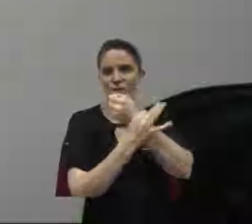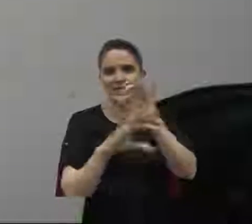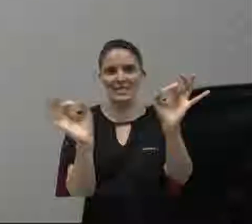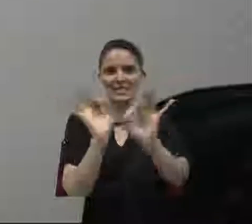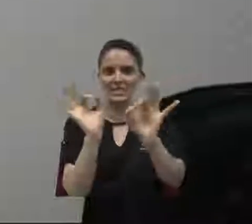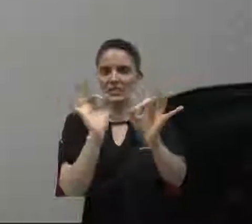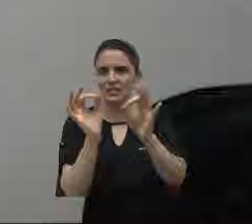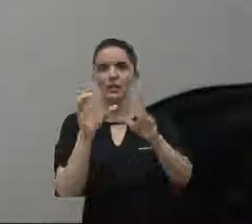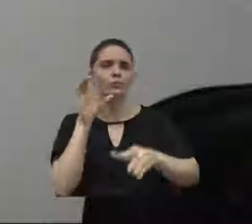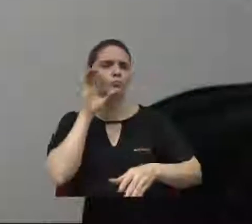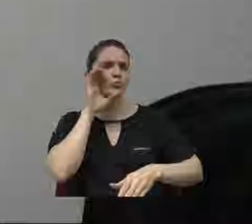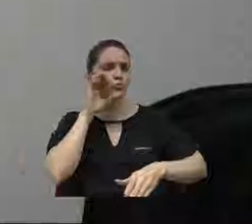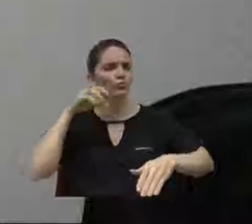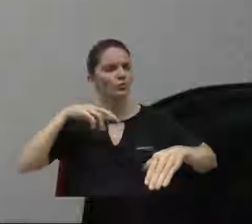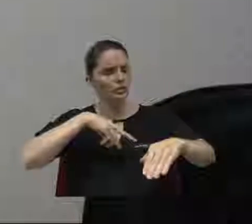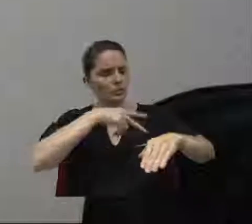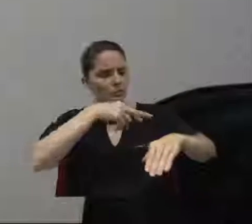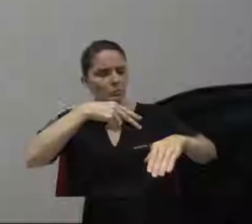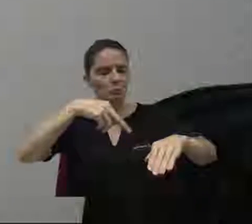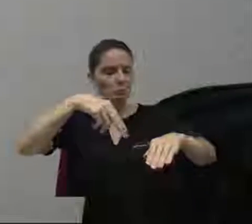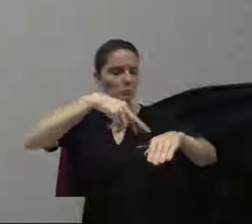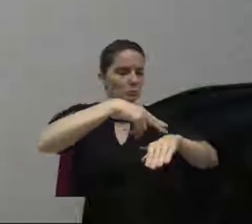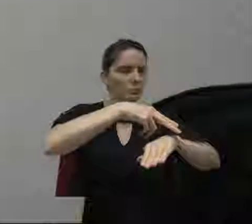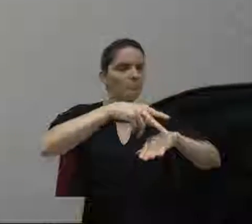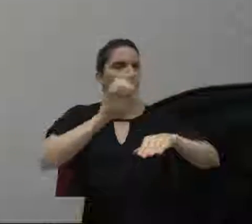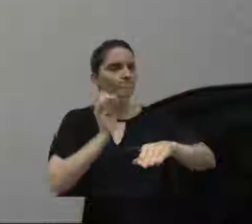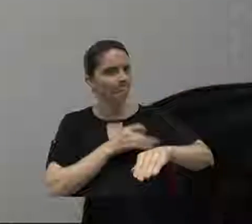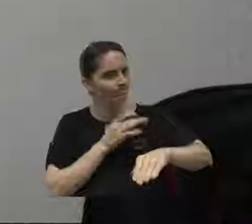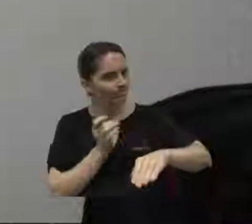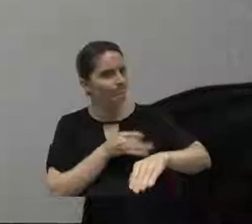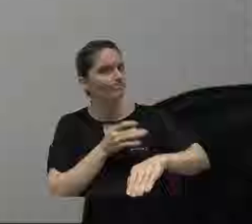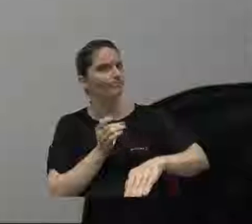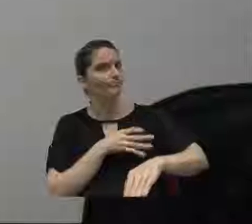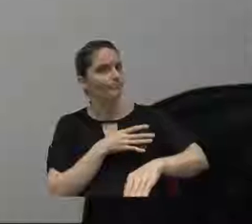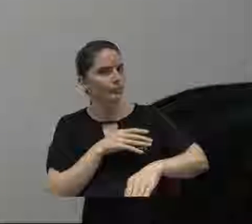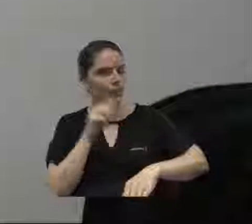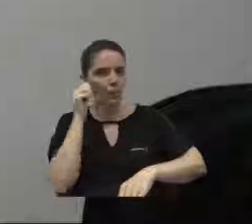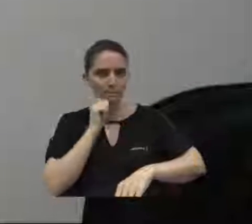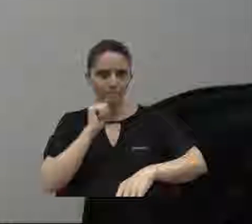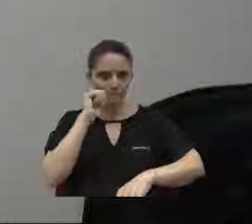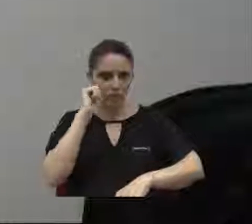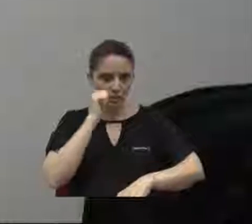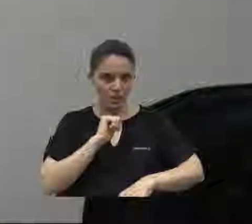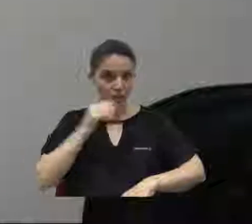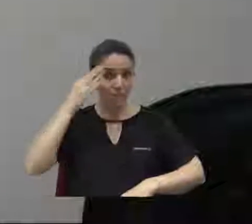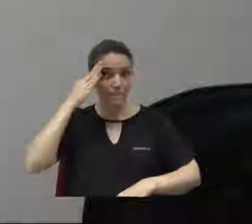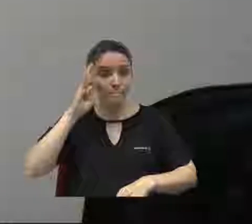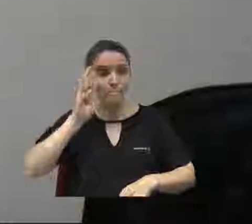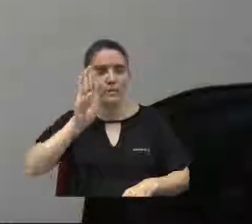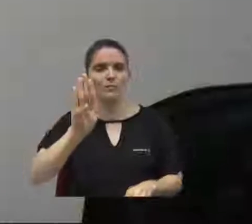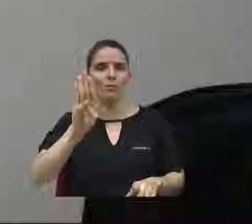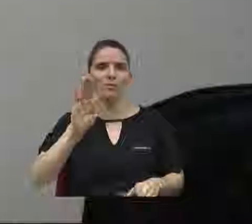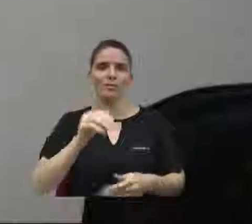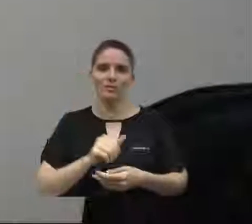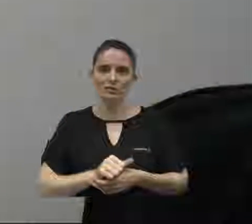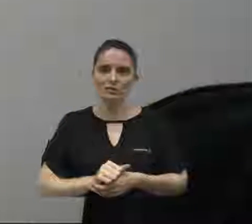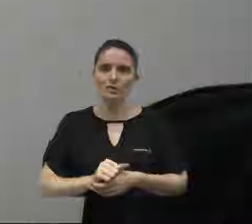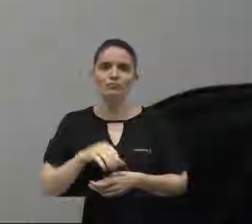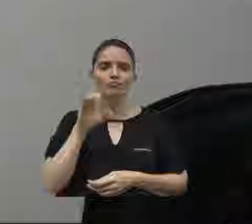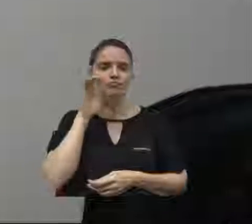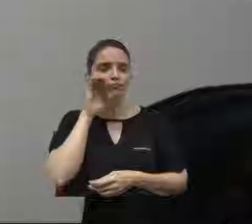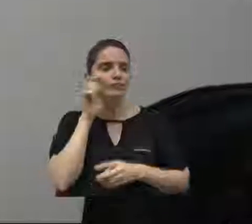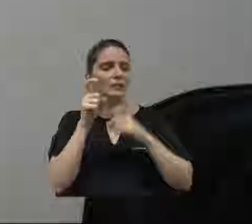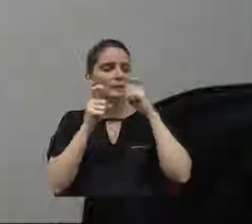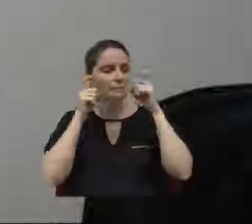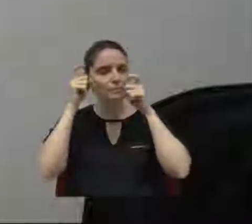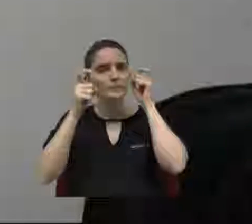eu ando lá dentro, realmente dá medo mesmo. As mulheres, principalmente as mulheres, eu fico muito